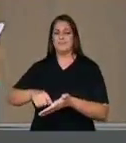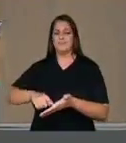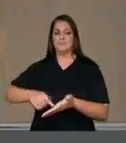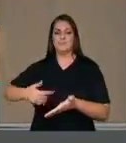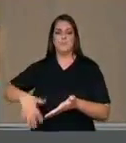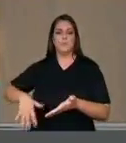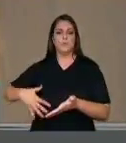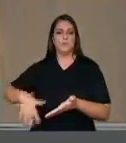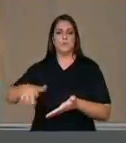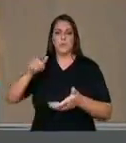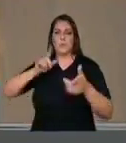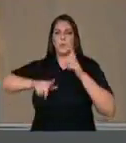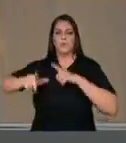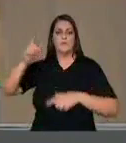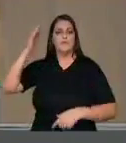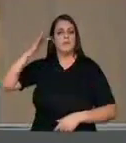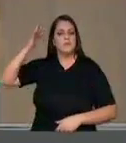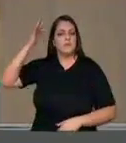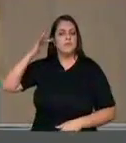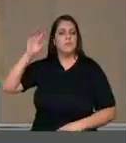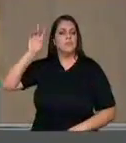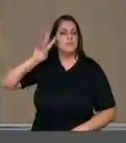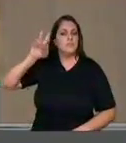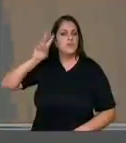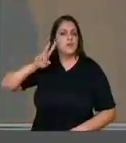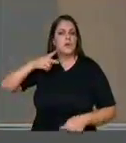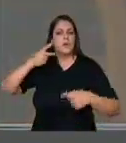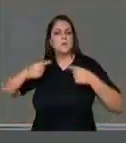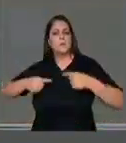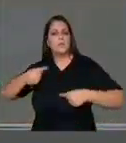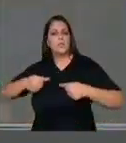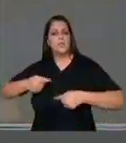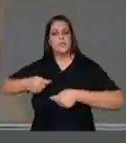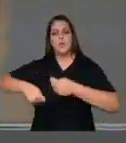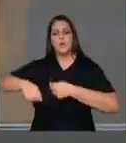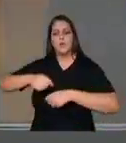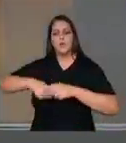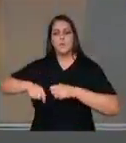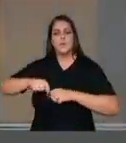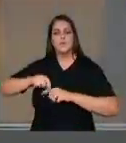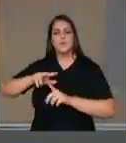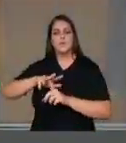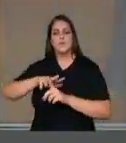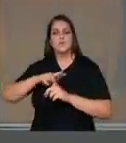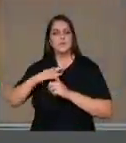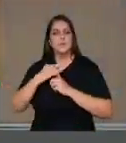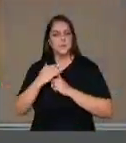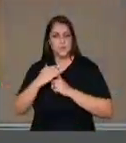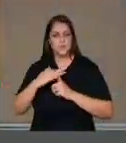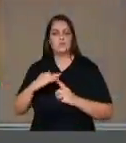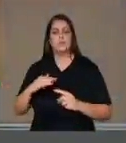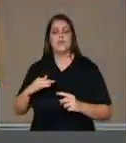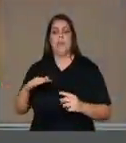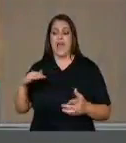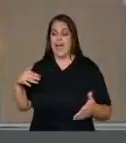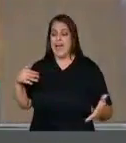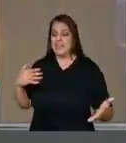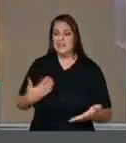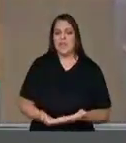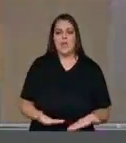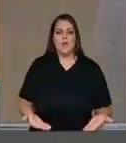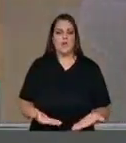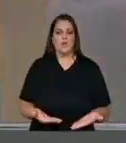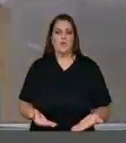nos campos da filosofia, história, política, economia e sociologia, que são, até